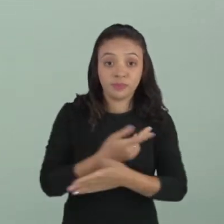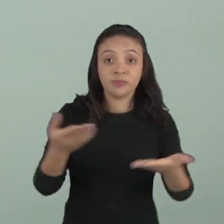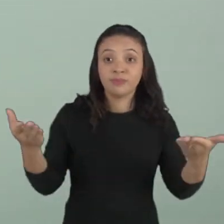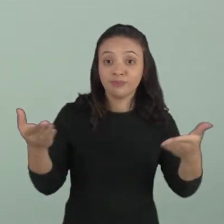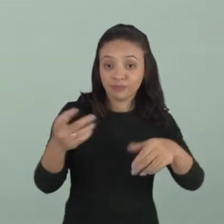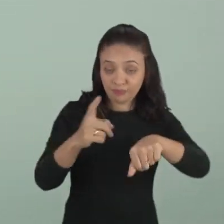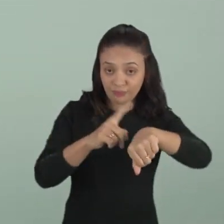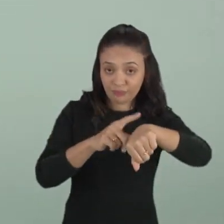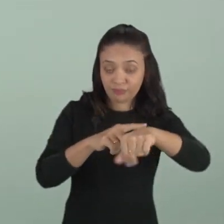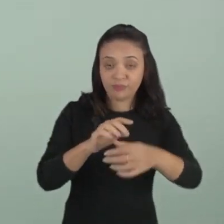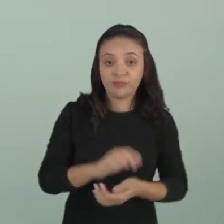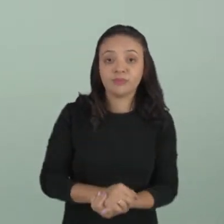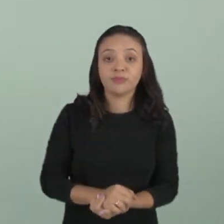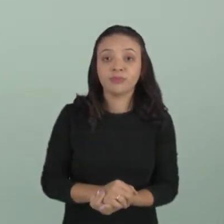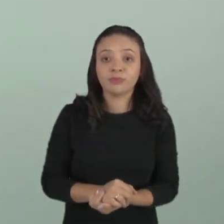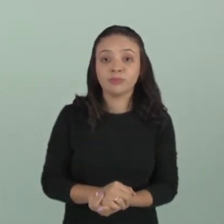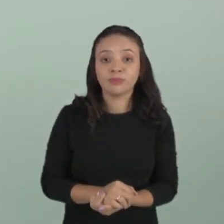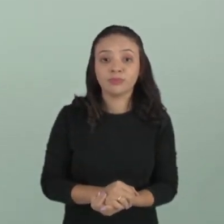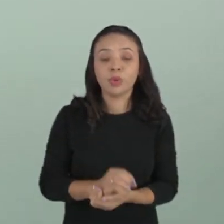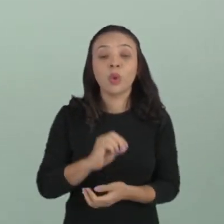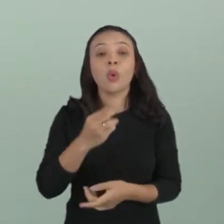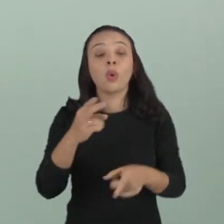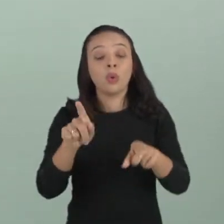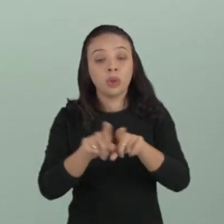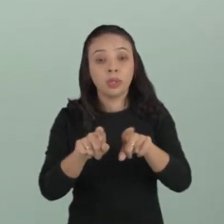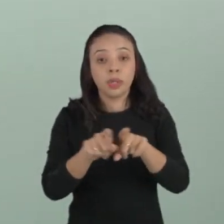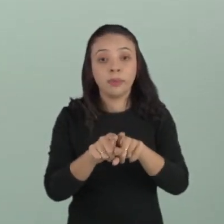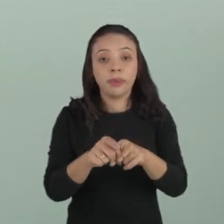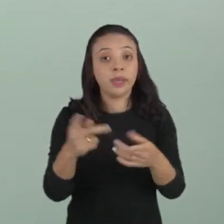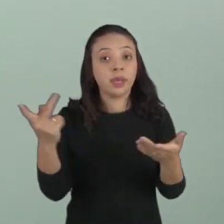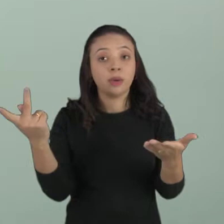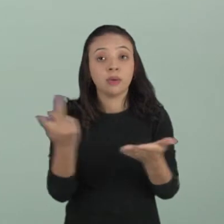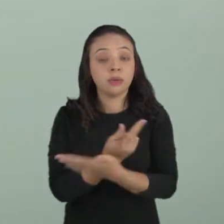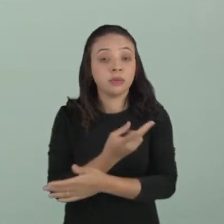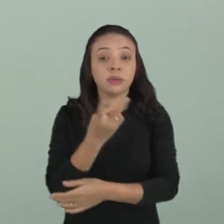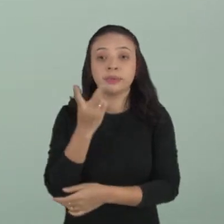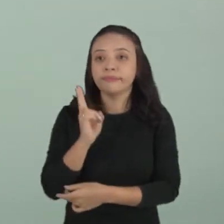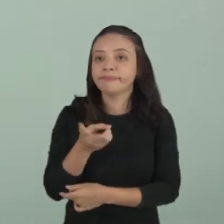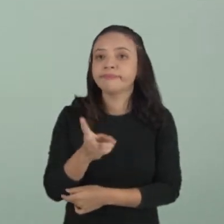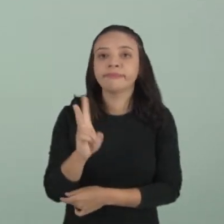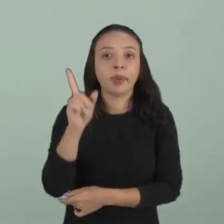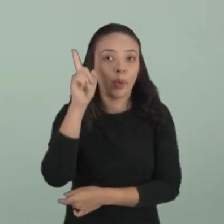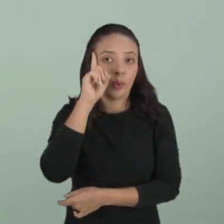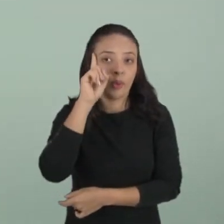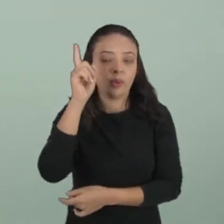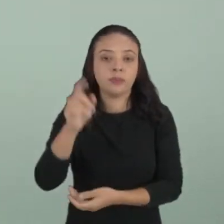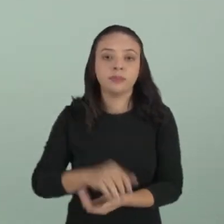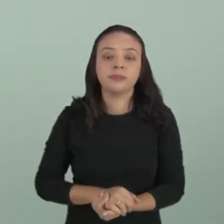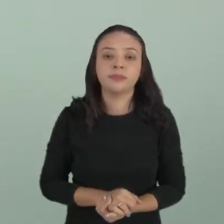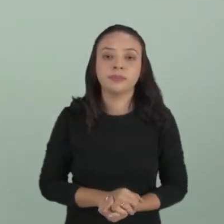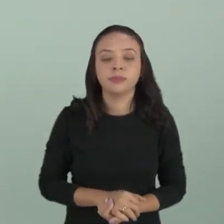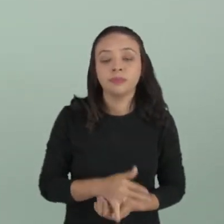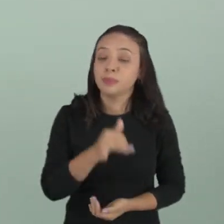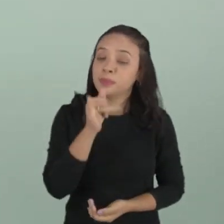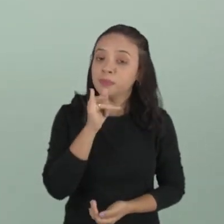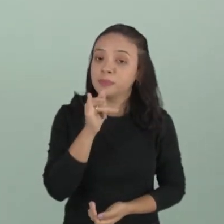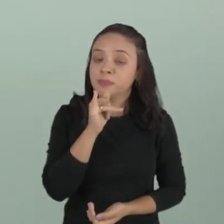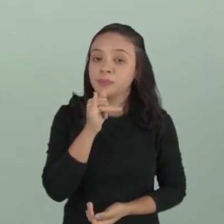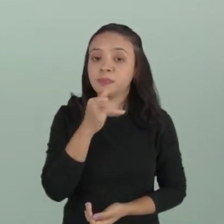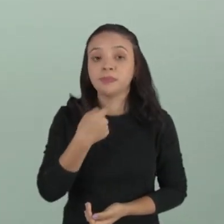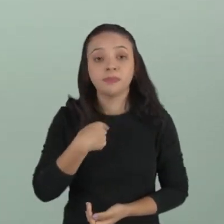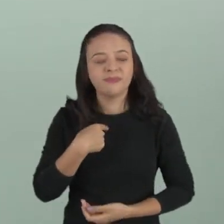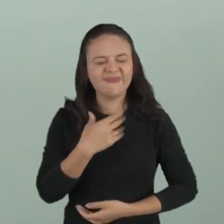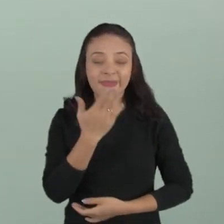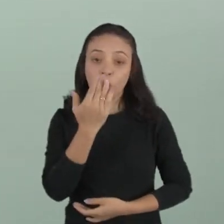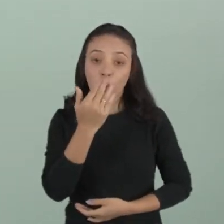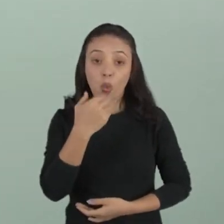momento da fala, ou algo que acontece habitualmente, cotidianamente. Como, por exemplo, eu